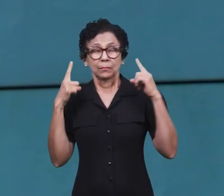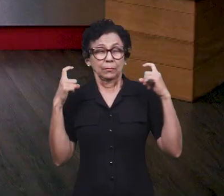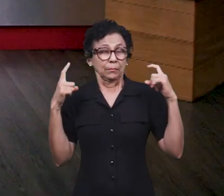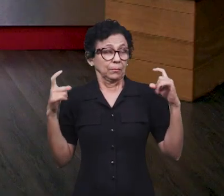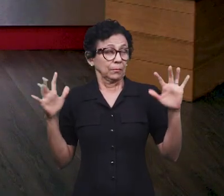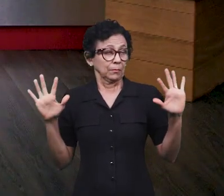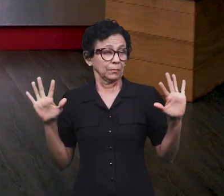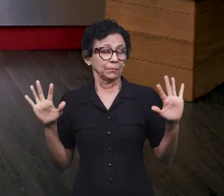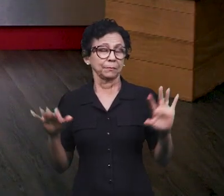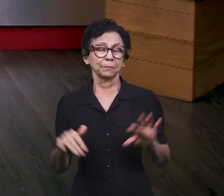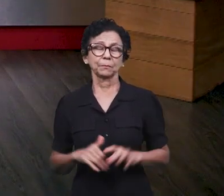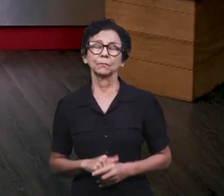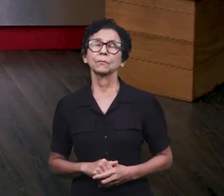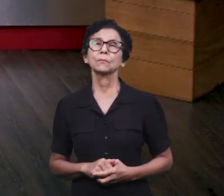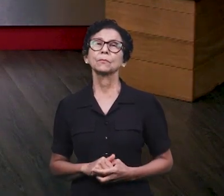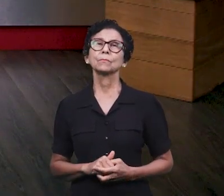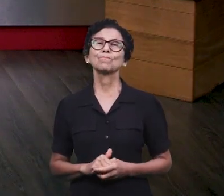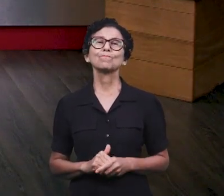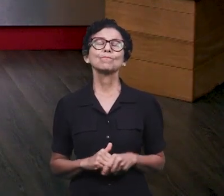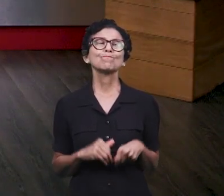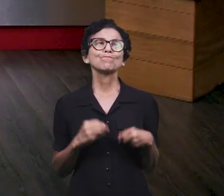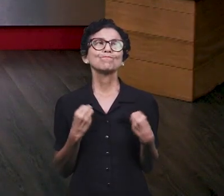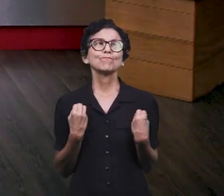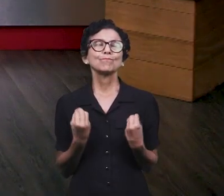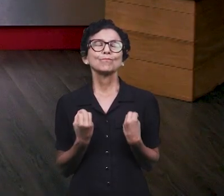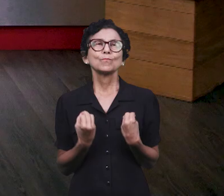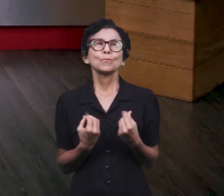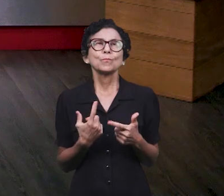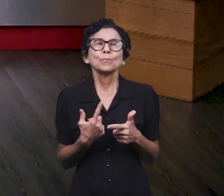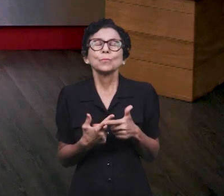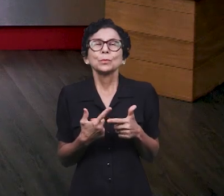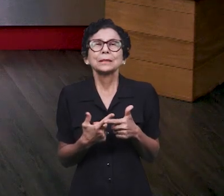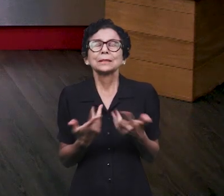também. Mas o que pode causar a